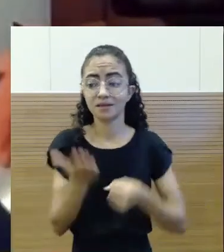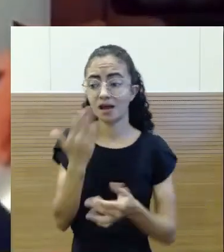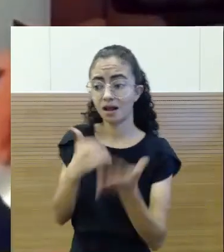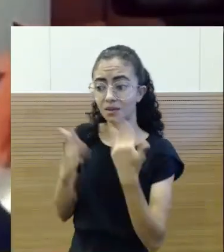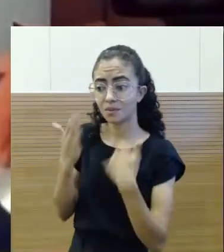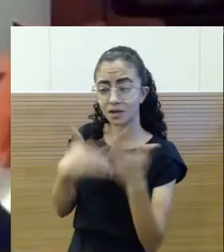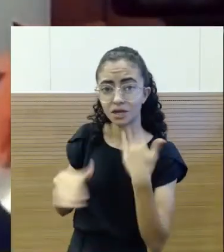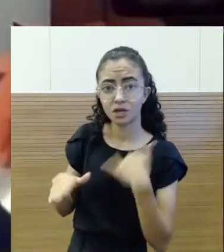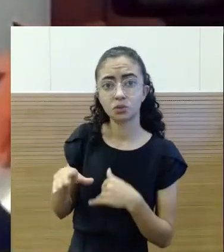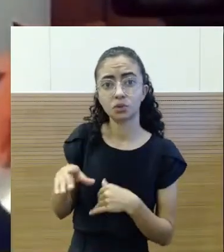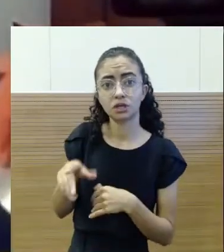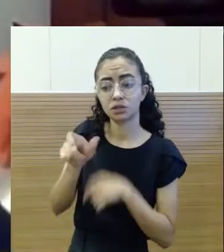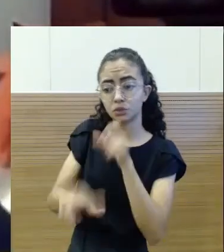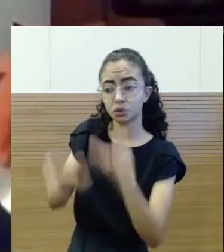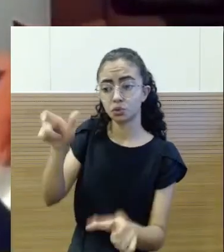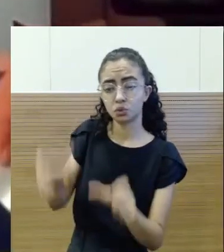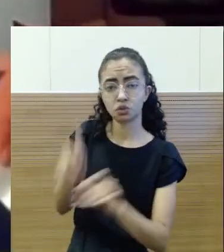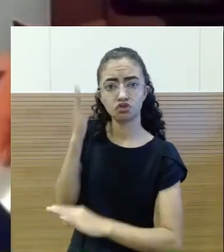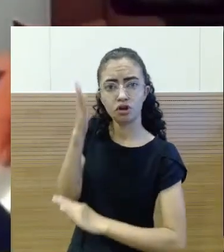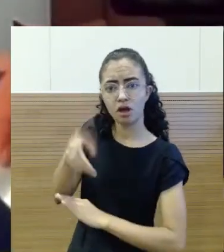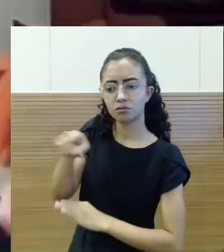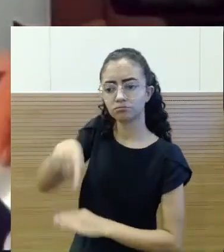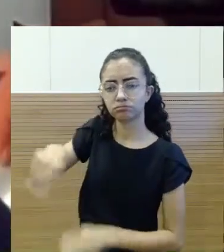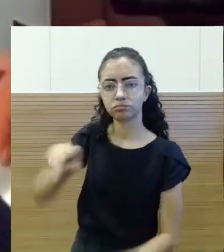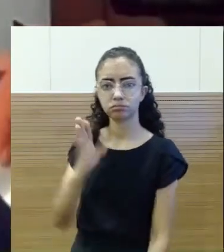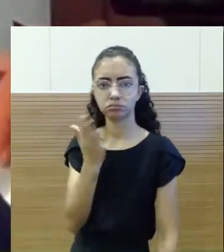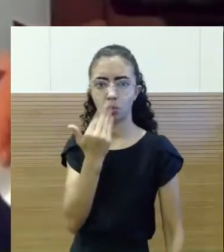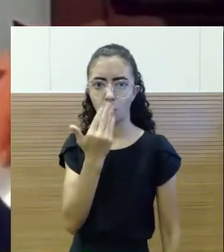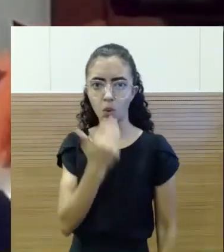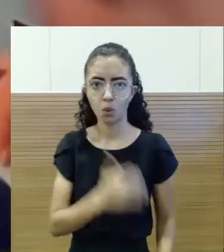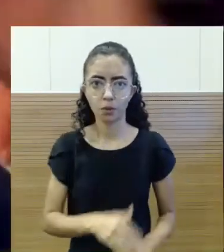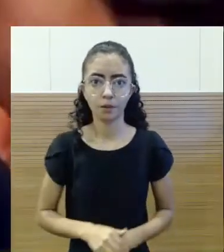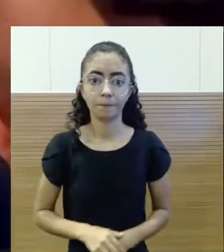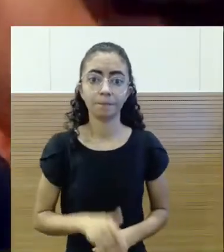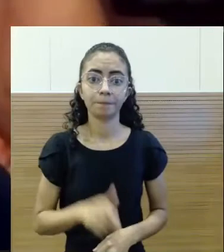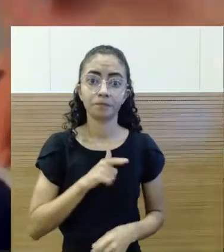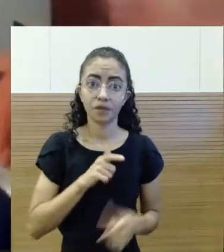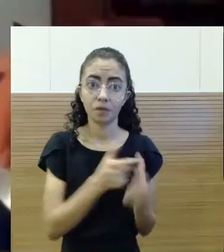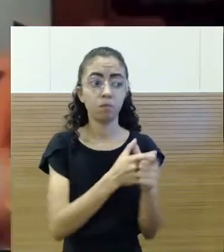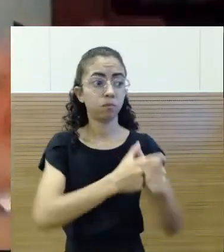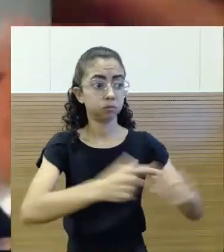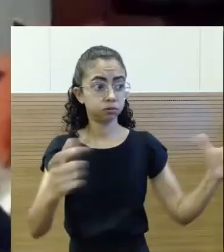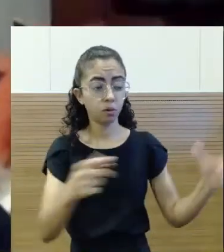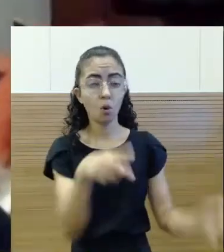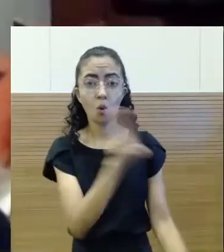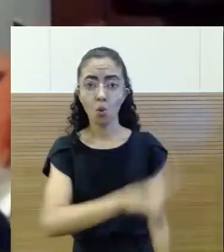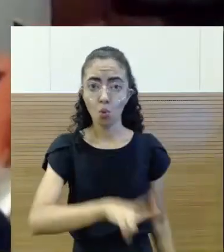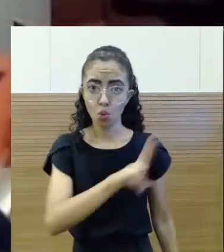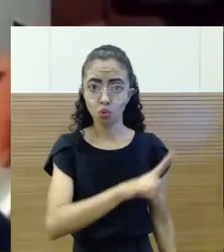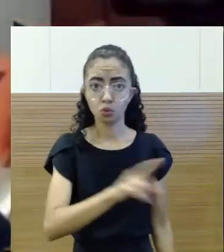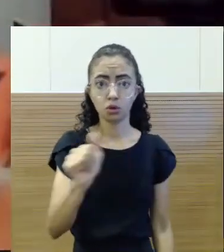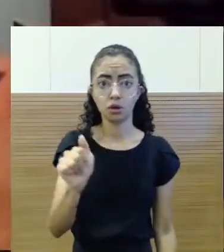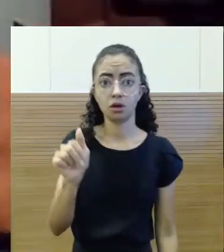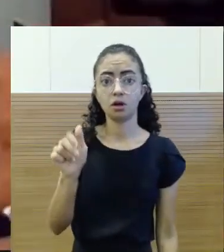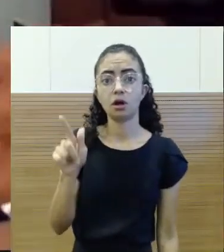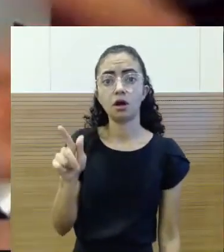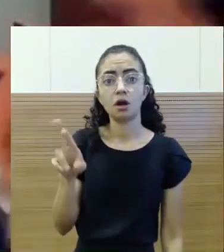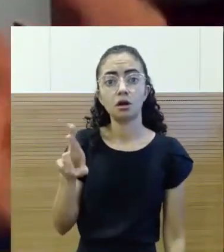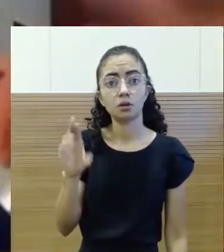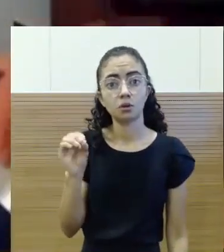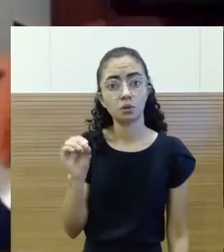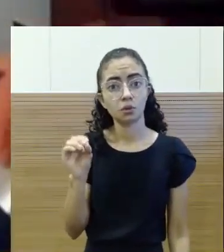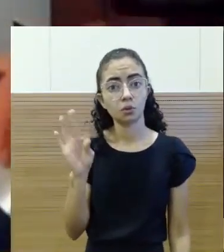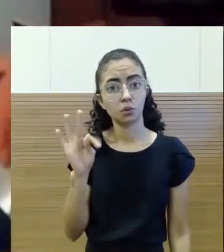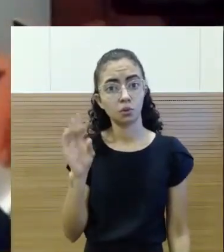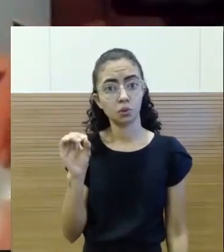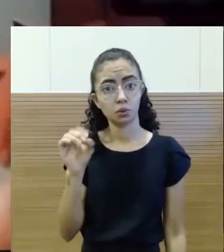consumidos diretamente pelas pessoas. Você utiliza uma quantidade muito grande, não só de agrotóxicos, mas de fertilizantes e de